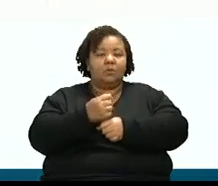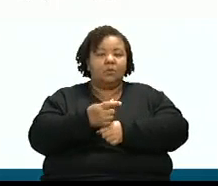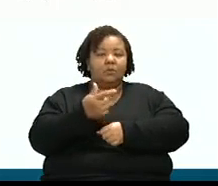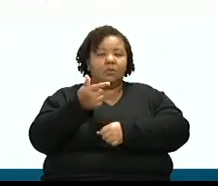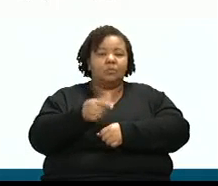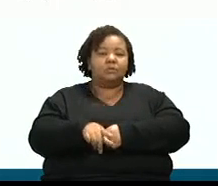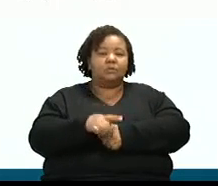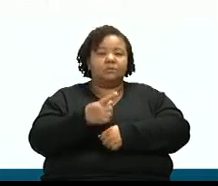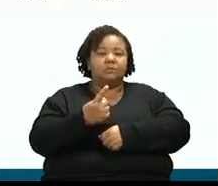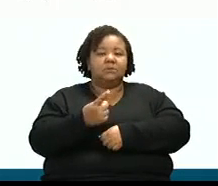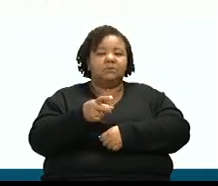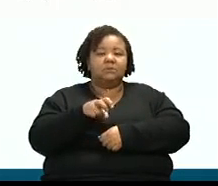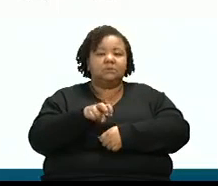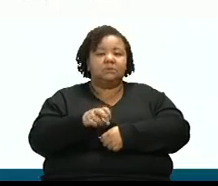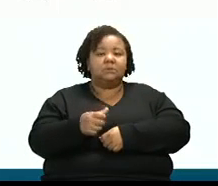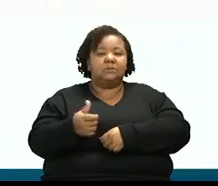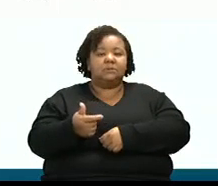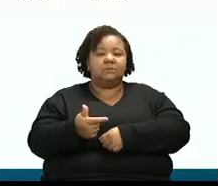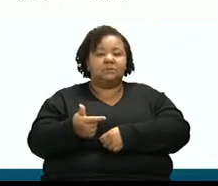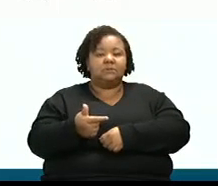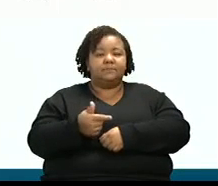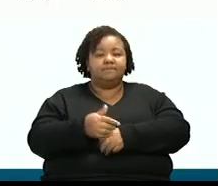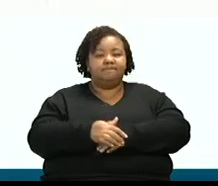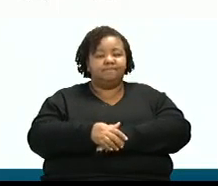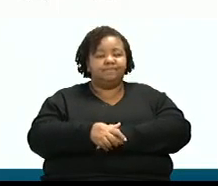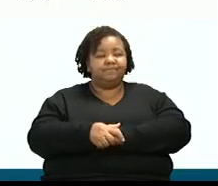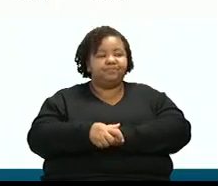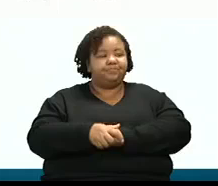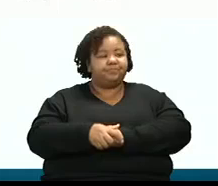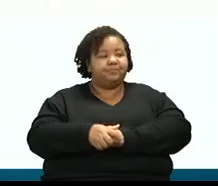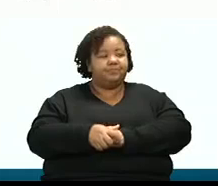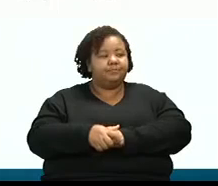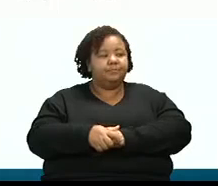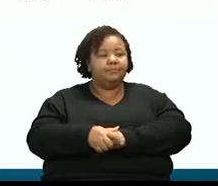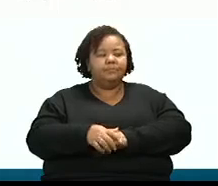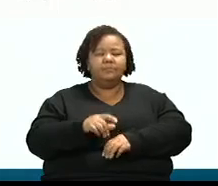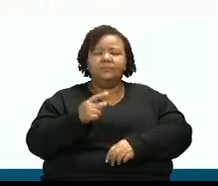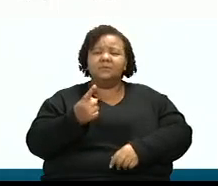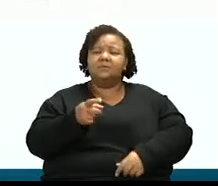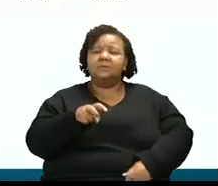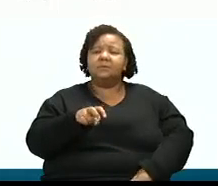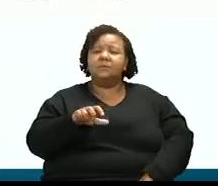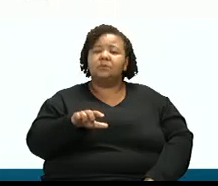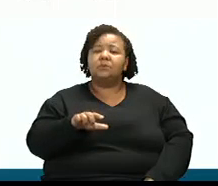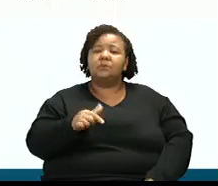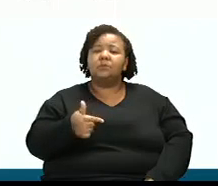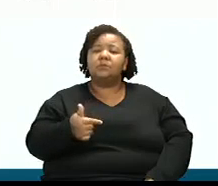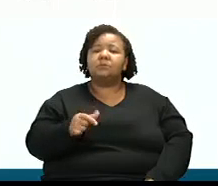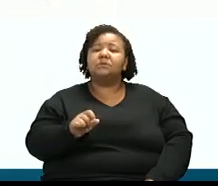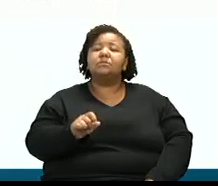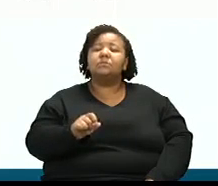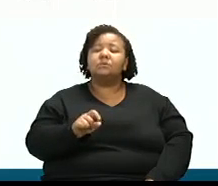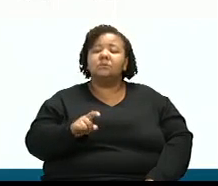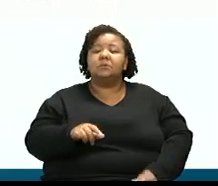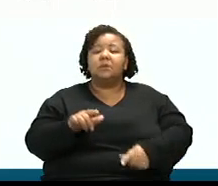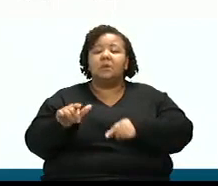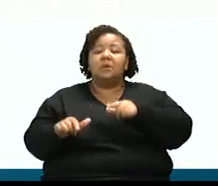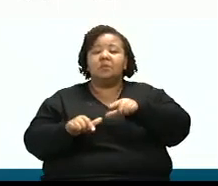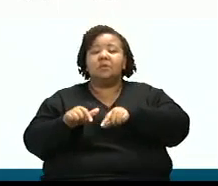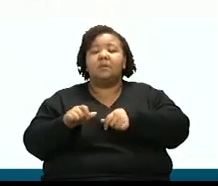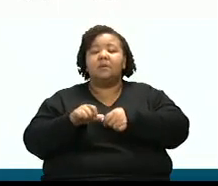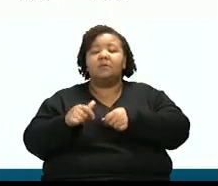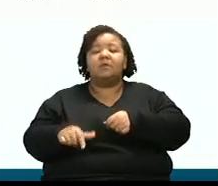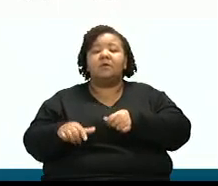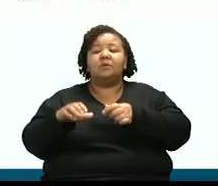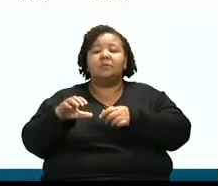eu obtenho 152. O que é esse 152? É o trabalho realizado pelo